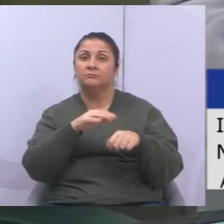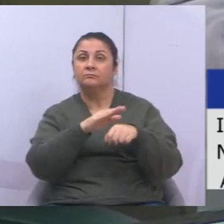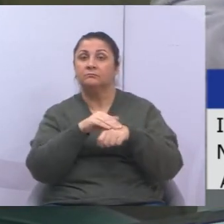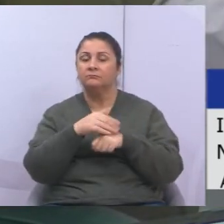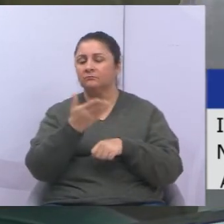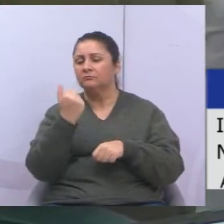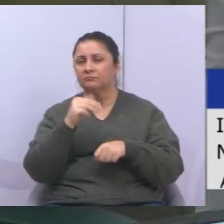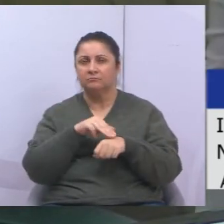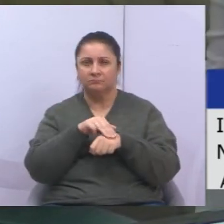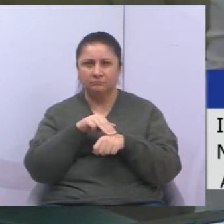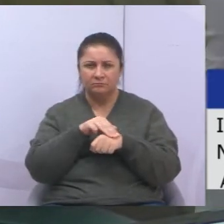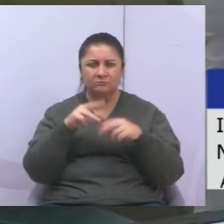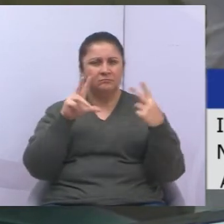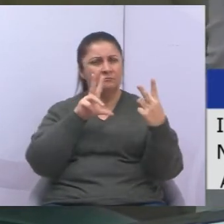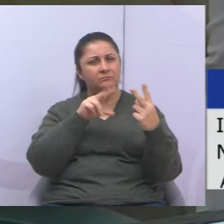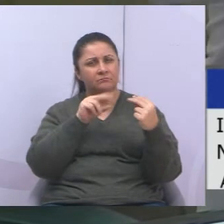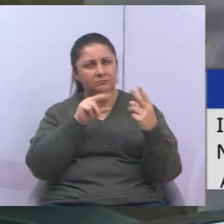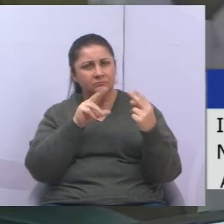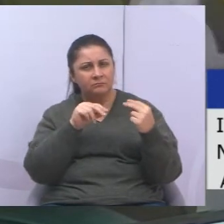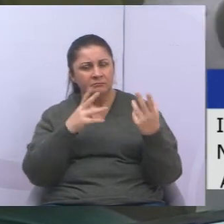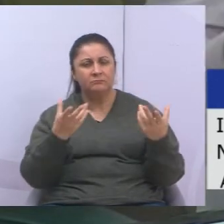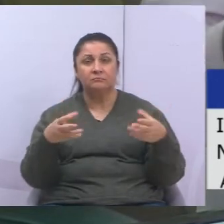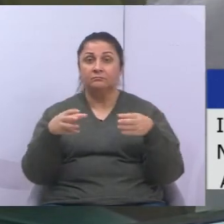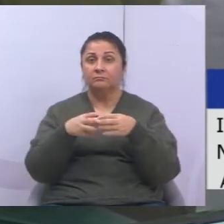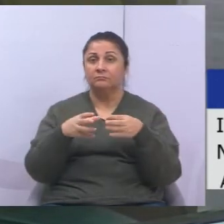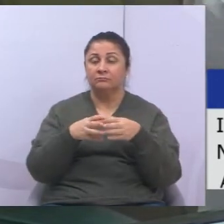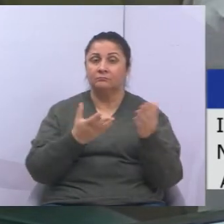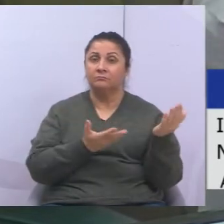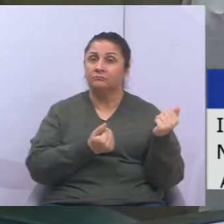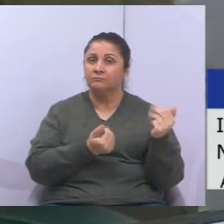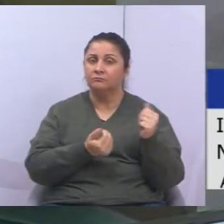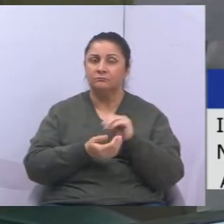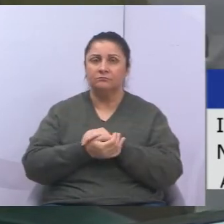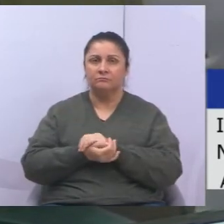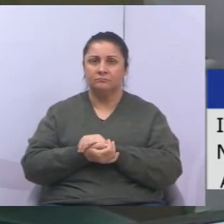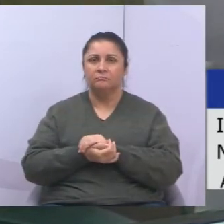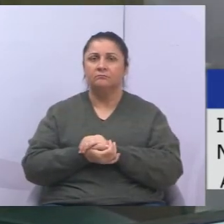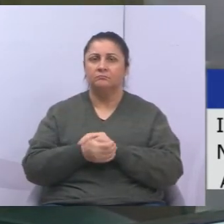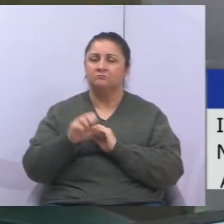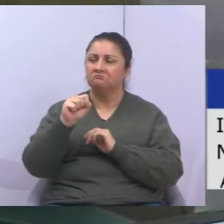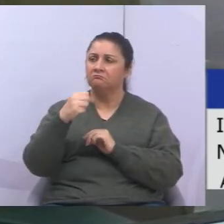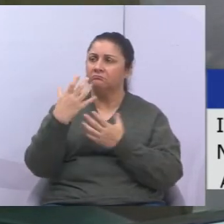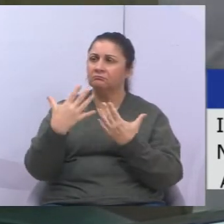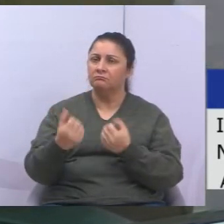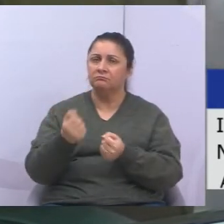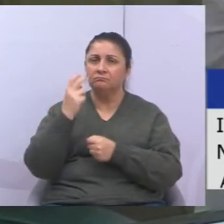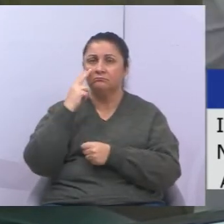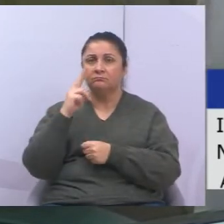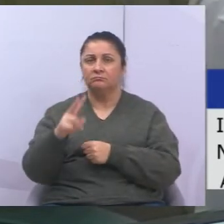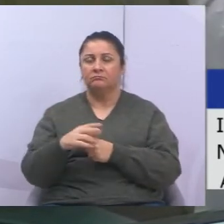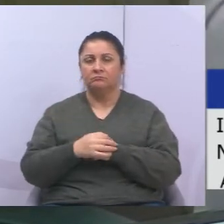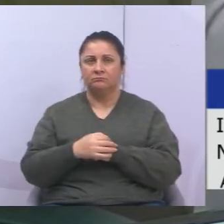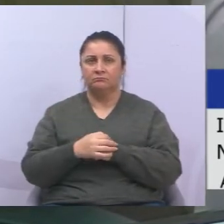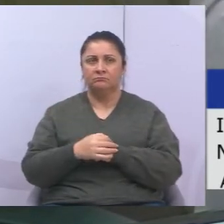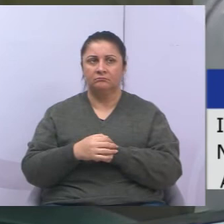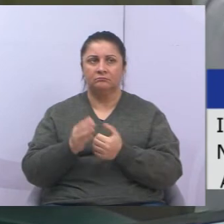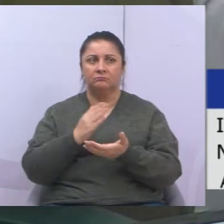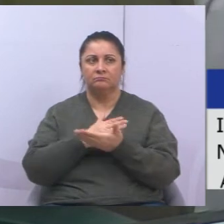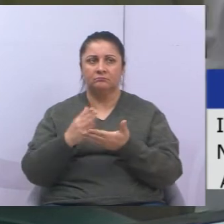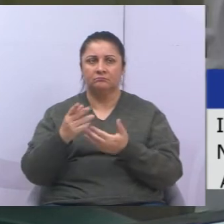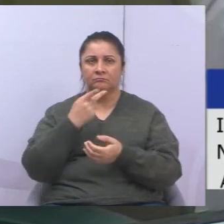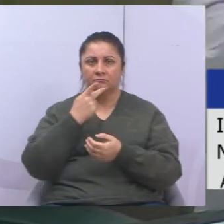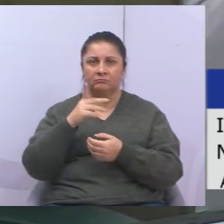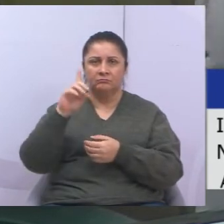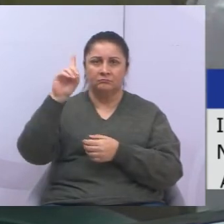vamos conversar, vamos trocar uma ideia ali com um grupo de jovens, grupo de pessoas, ele vai para ouvir. E lá você vai falar de Deus para ele. Mas se